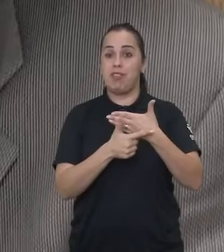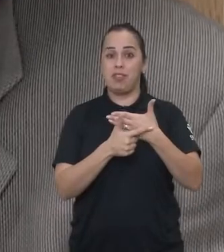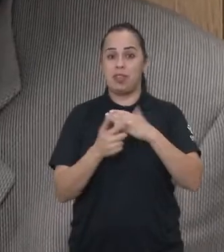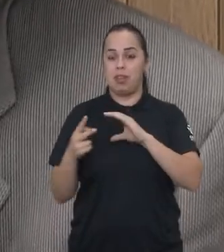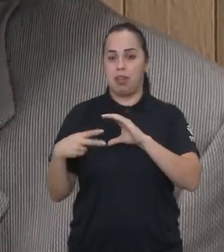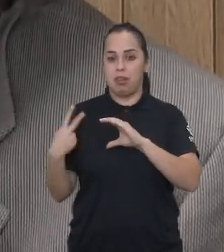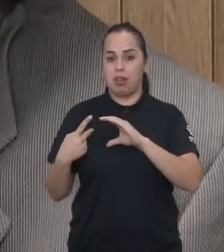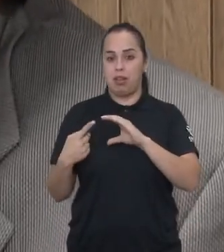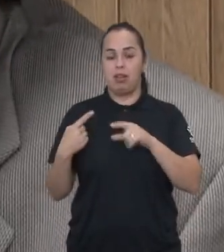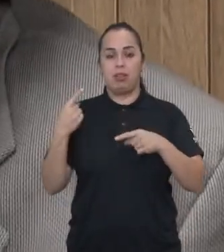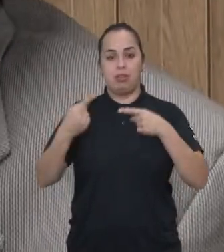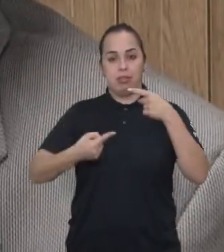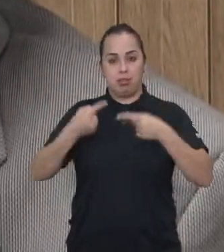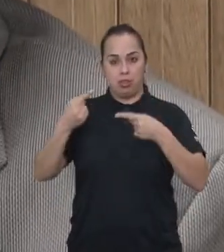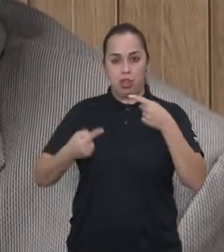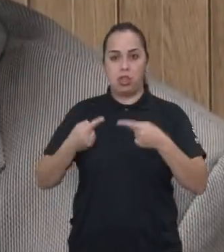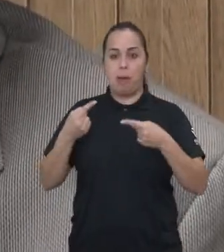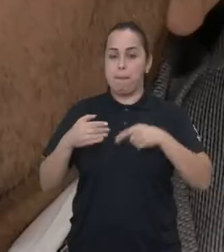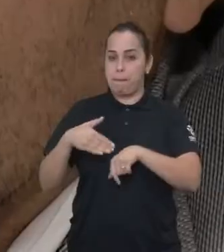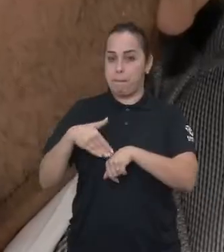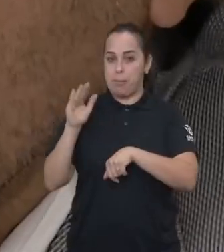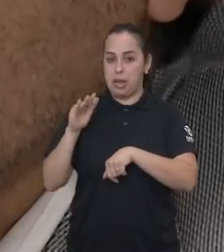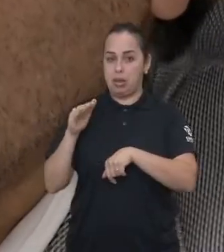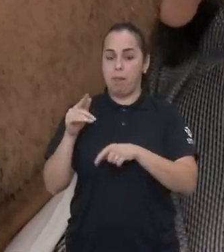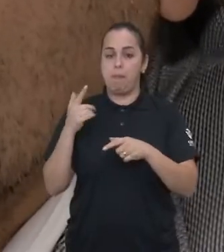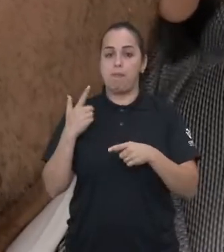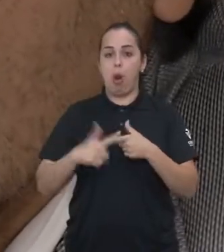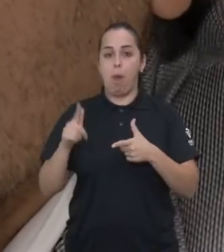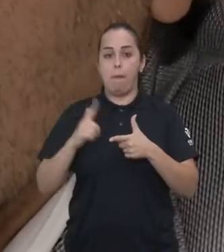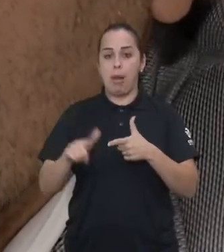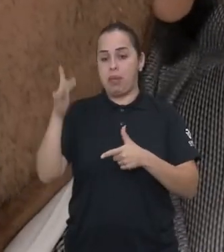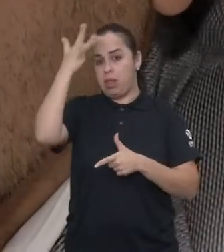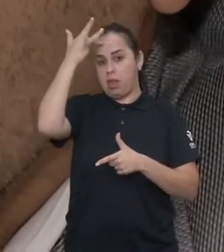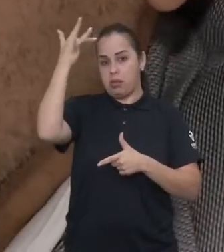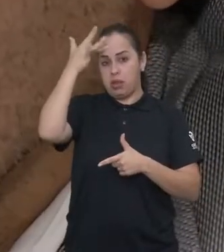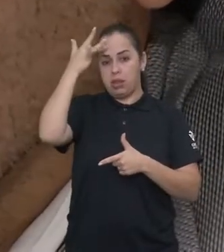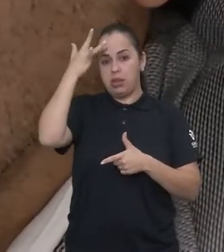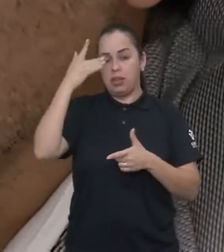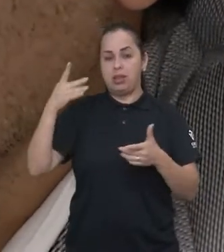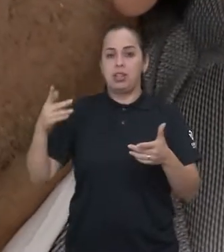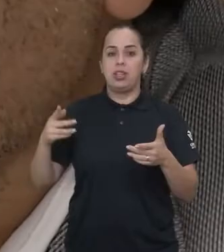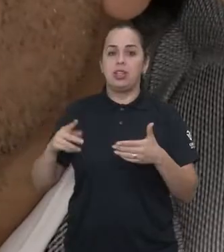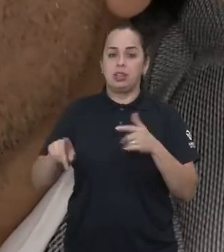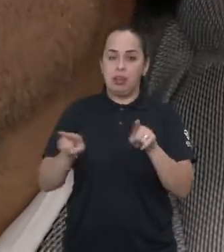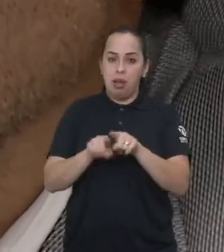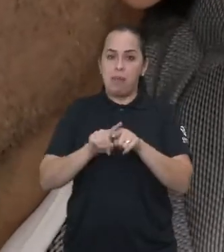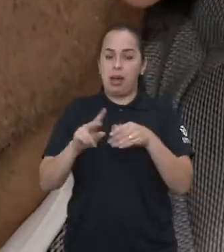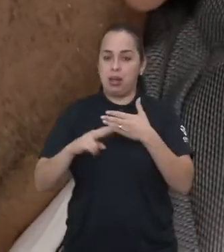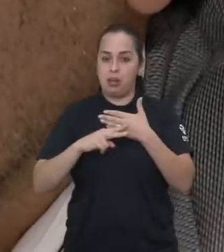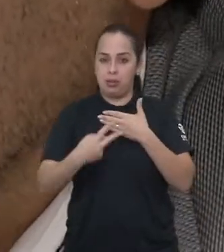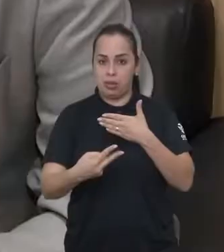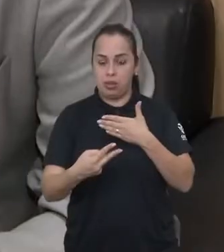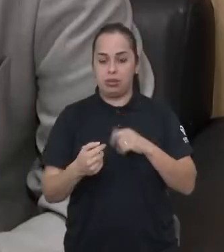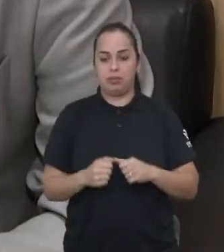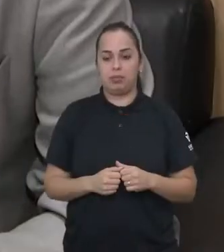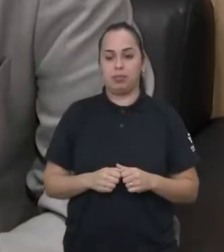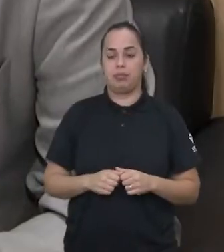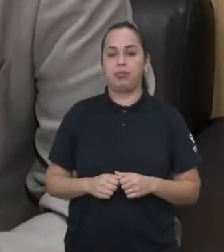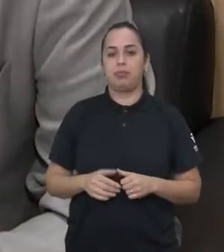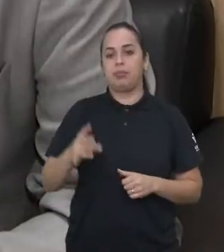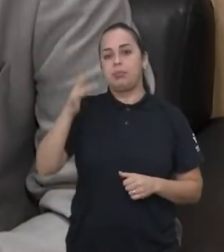papel do poder público discutir cada vez mais problemas de saúde mental suas causas e consequências